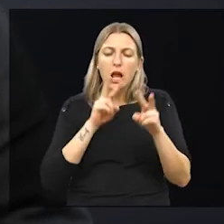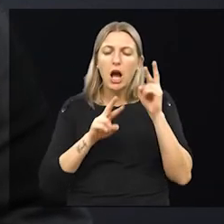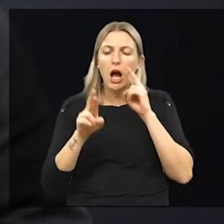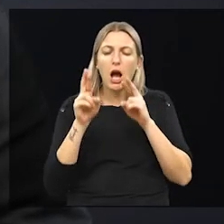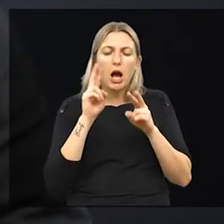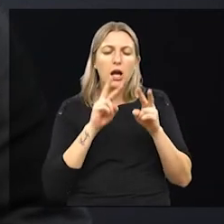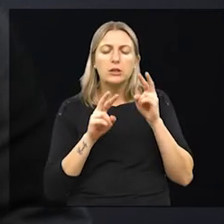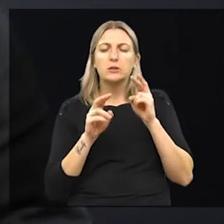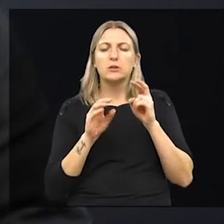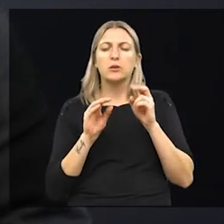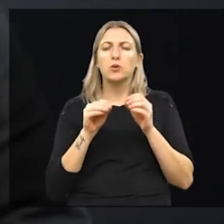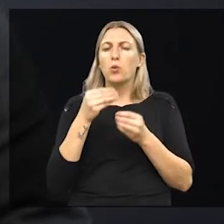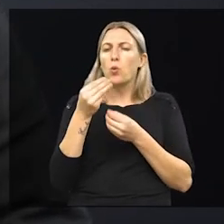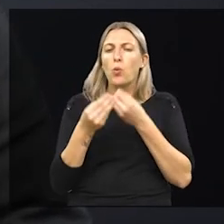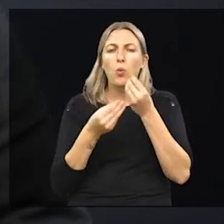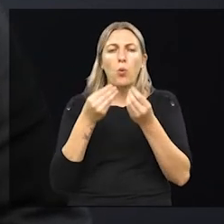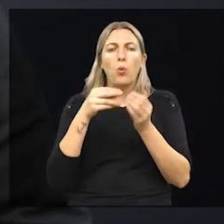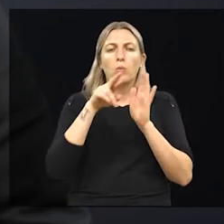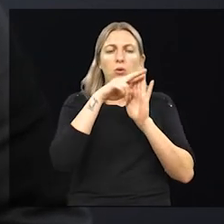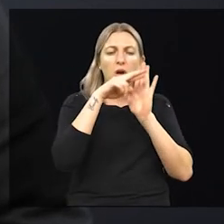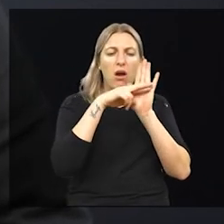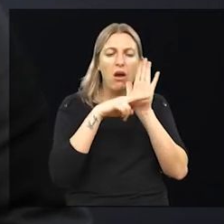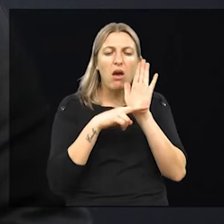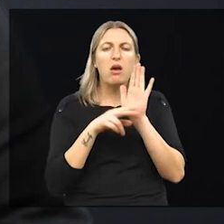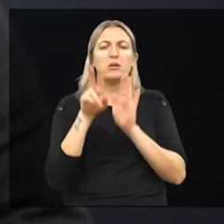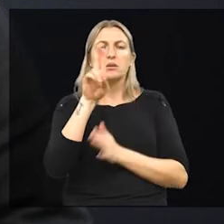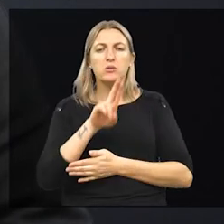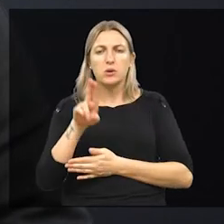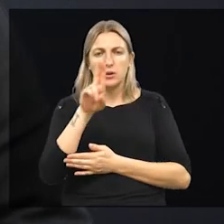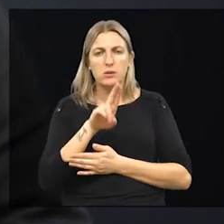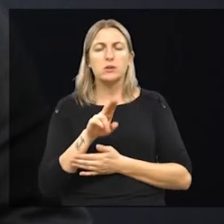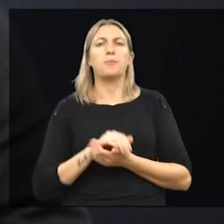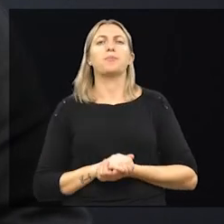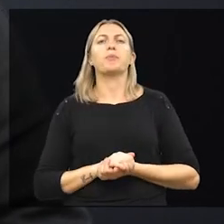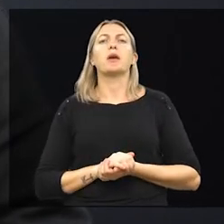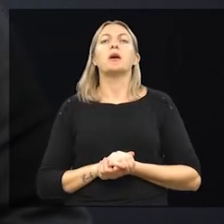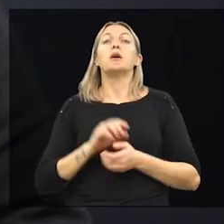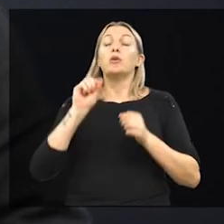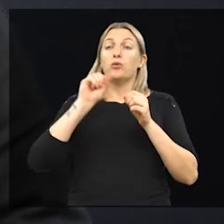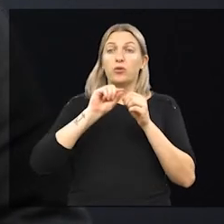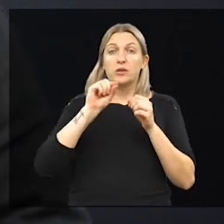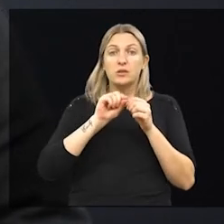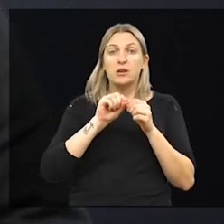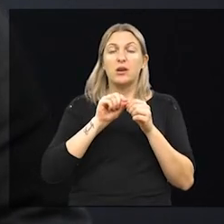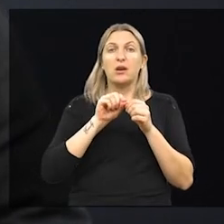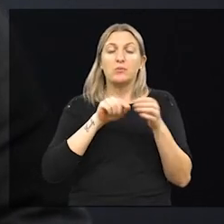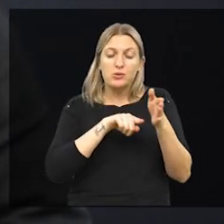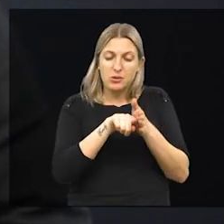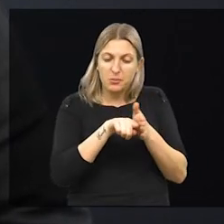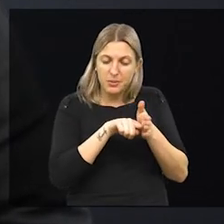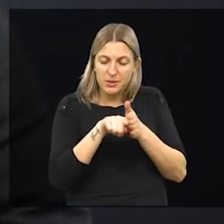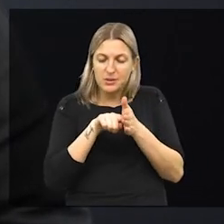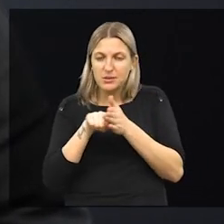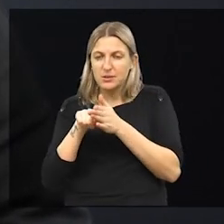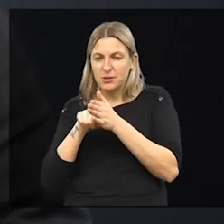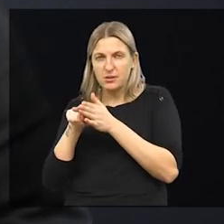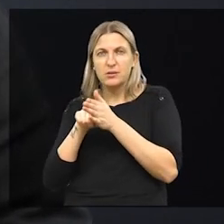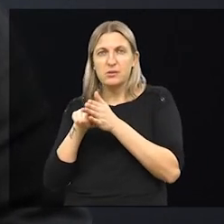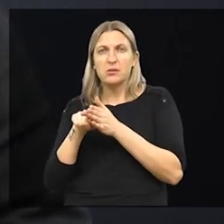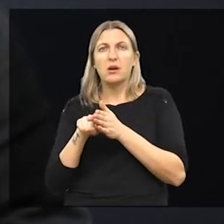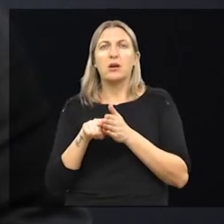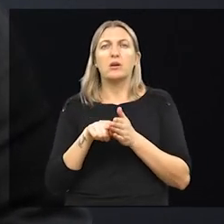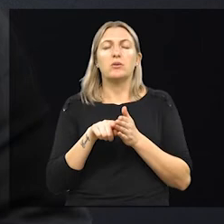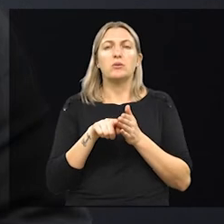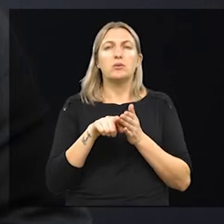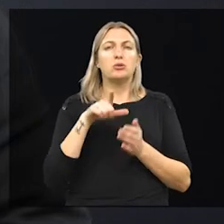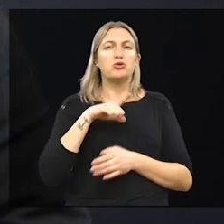foi que a gente fizesse a análise sensorial com os produtos que eu desenvolveria partir dos resíduos né então a gente fez toda uma